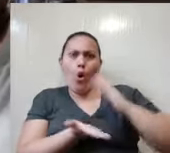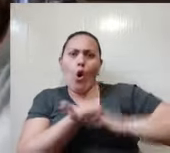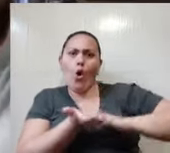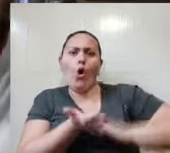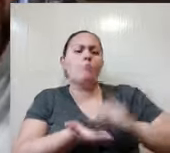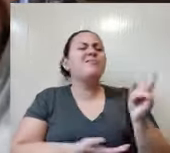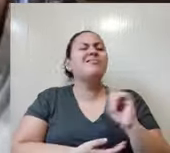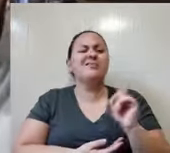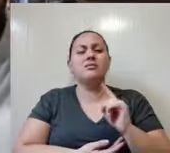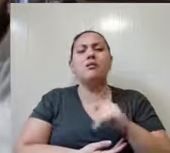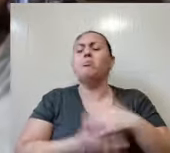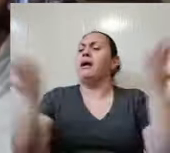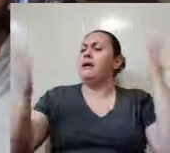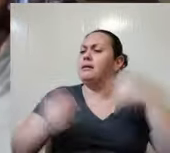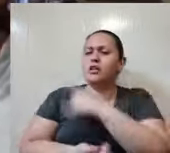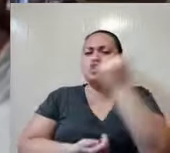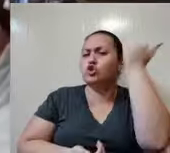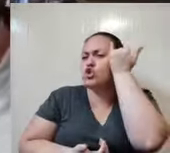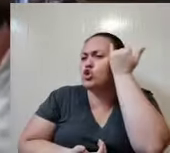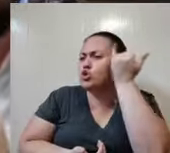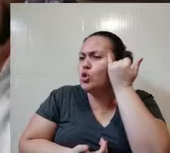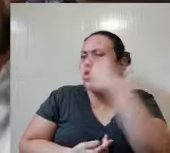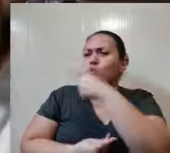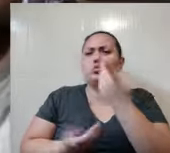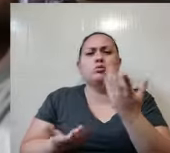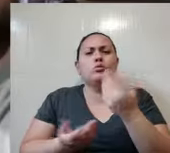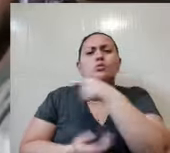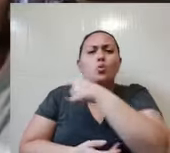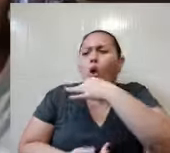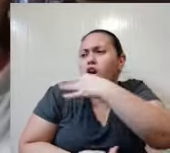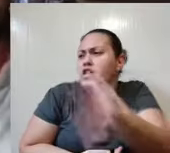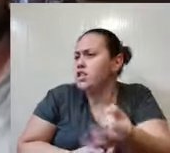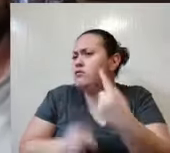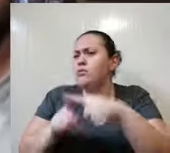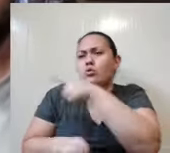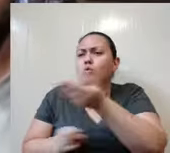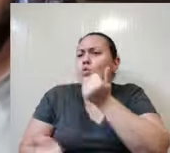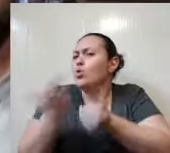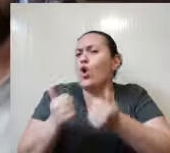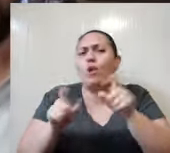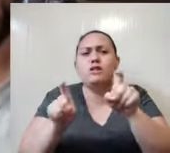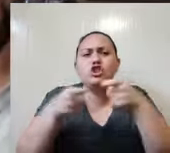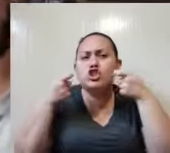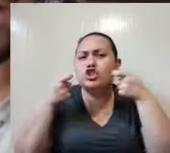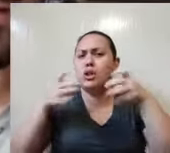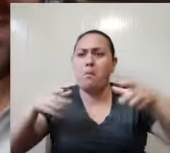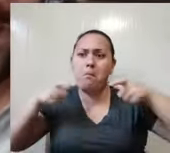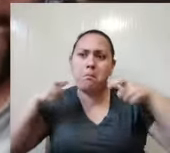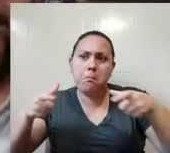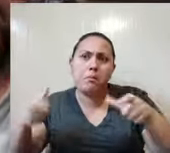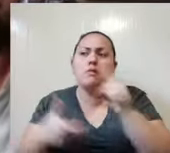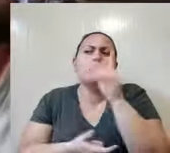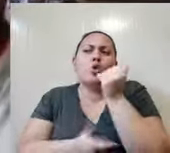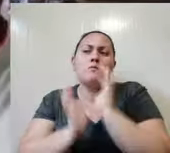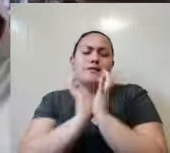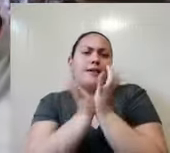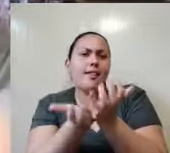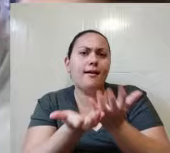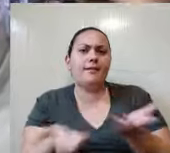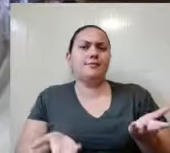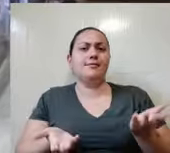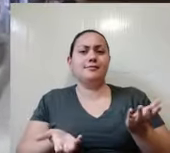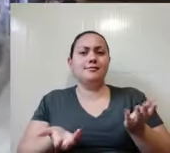tipo, olha que idiota que tu não tá fazendo isso. Olha que pessoa horrorosa que tu é porque tu tá comendo um xizão em vez de fazer salada.